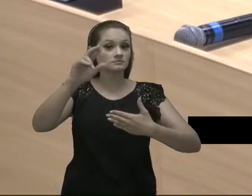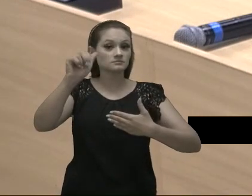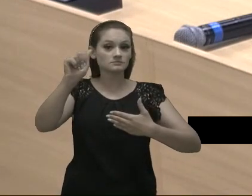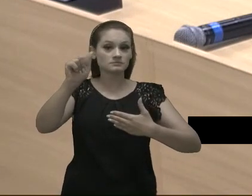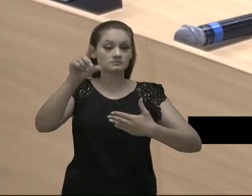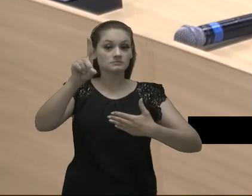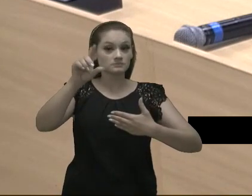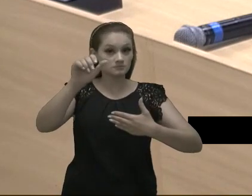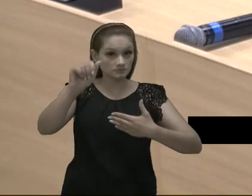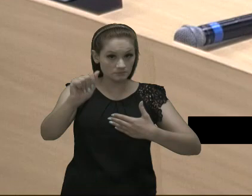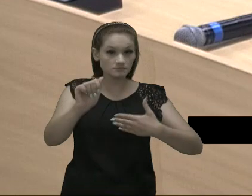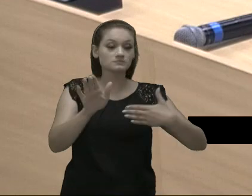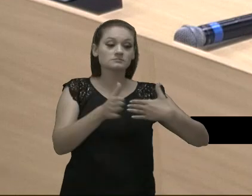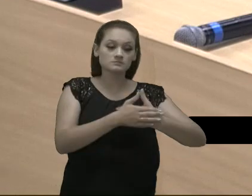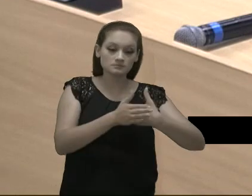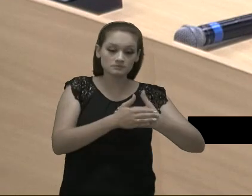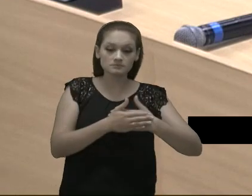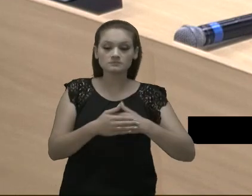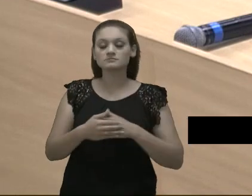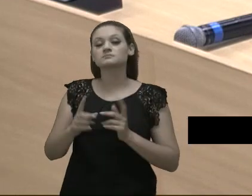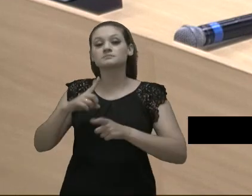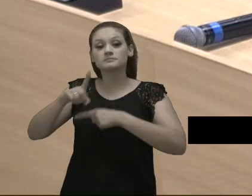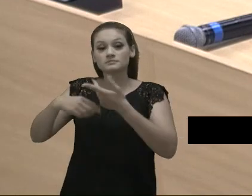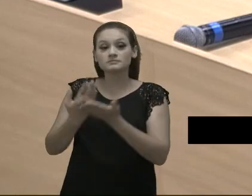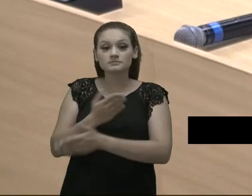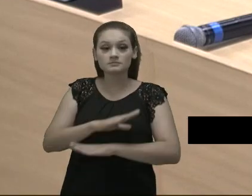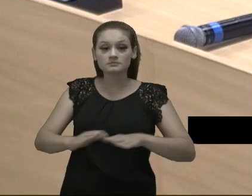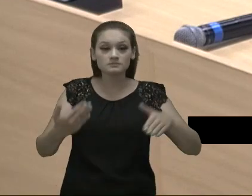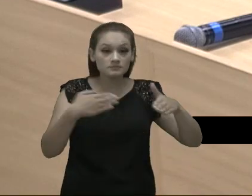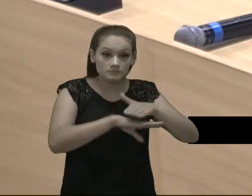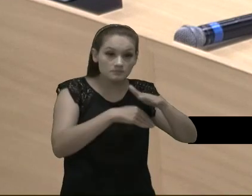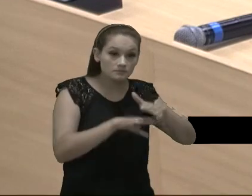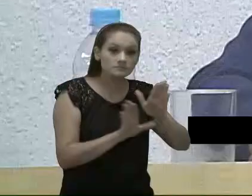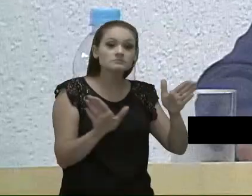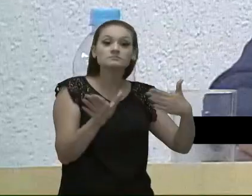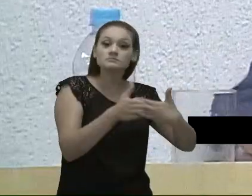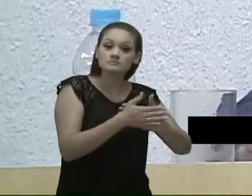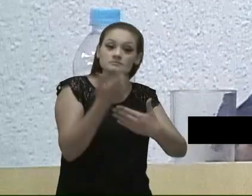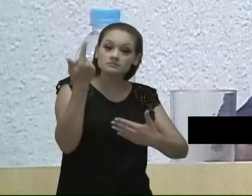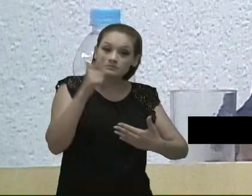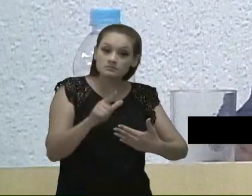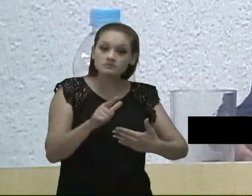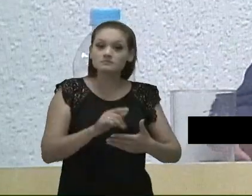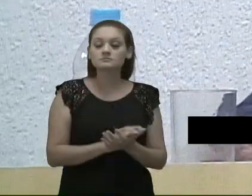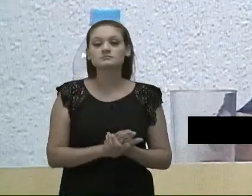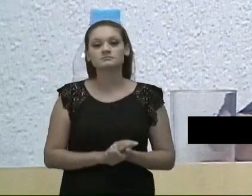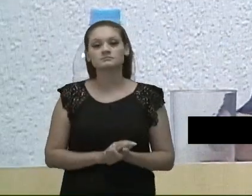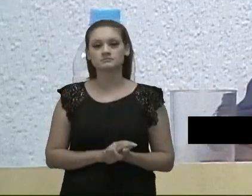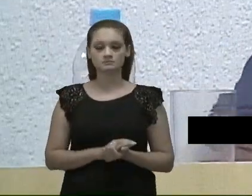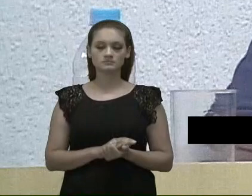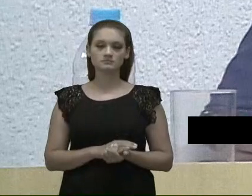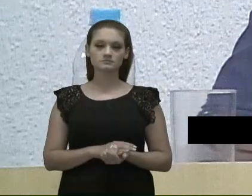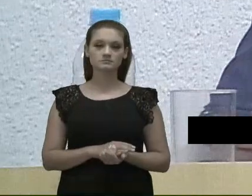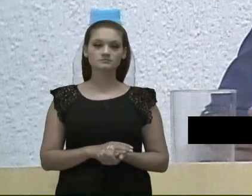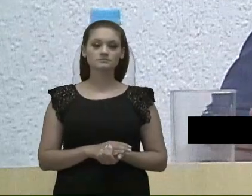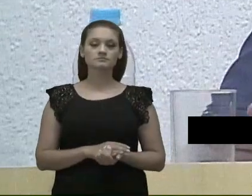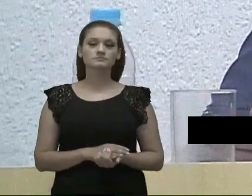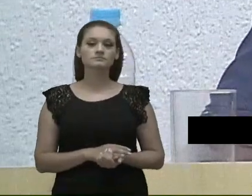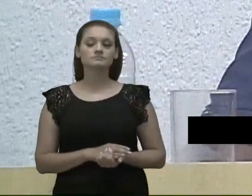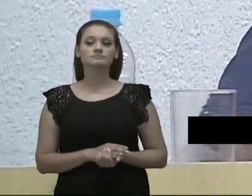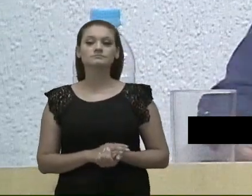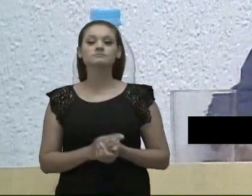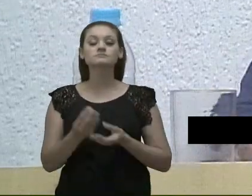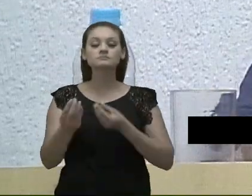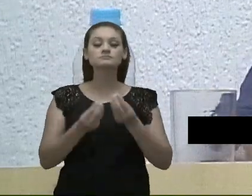provas, foi lacrado e eles levaram para São Paulo. E a aplicação... Desse processo,